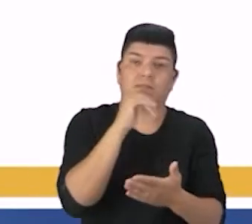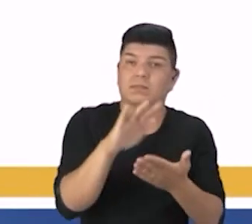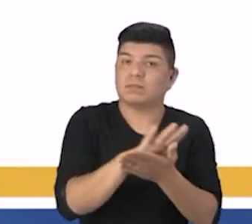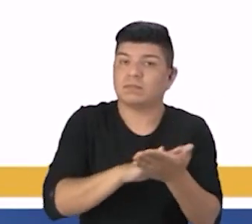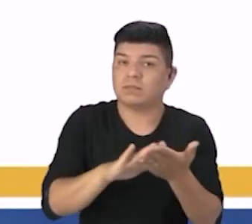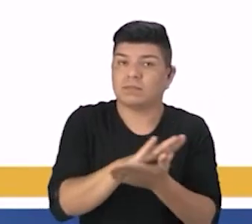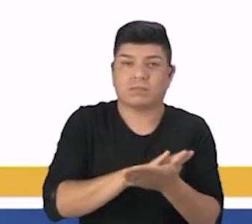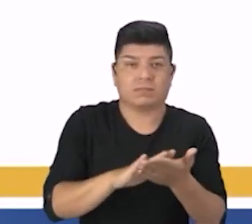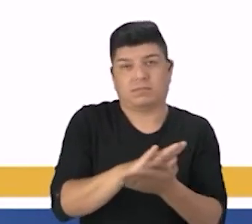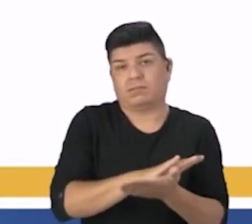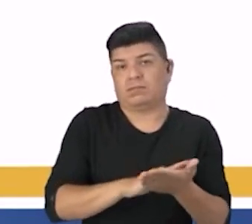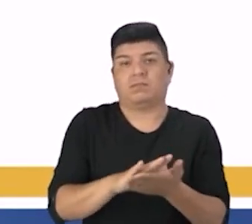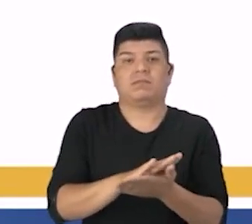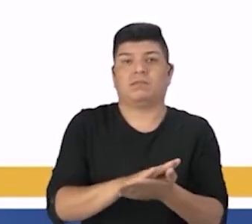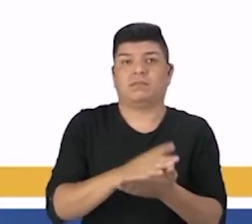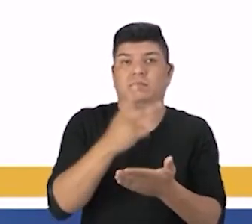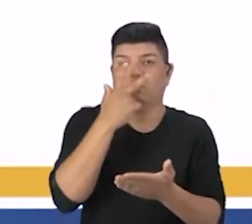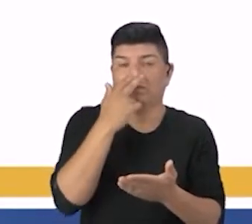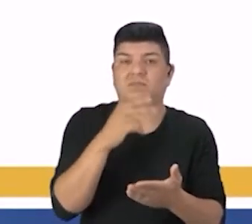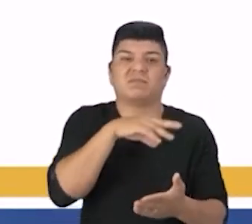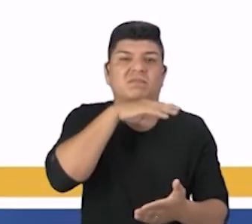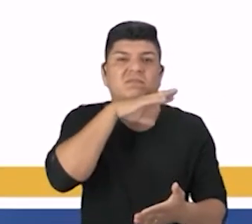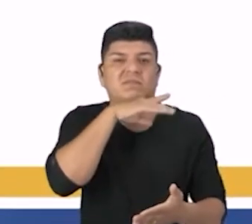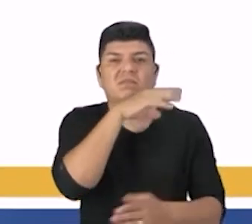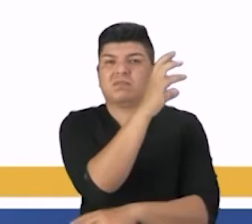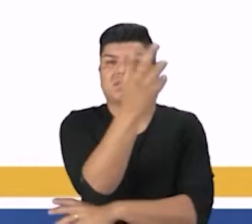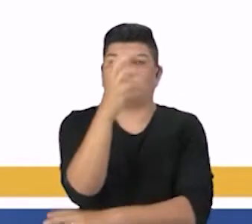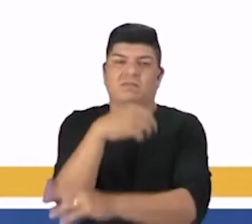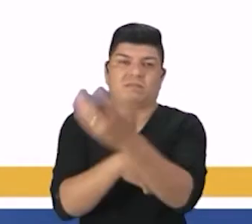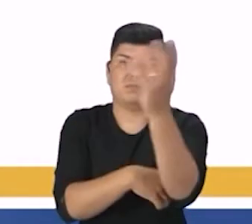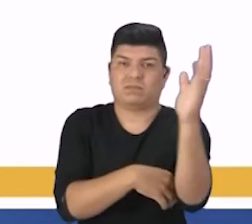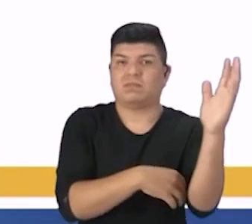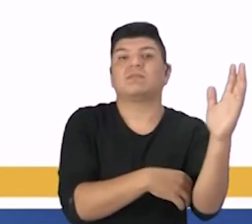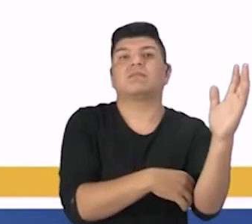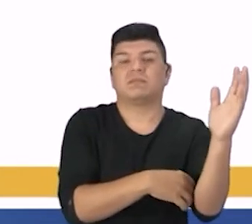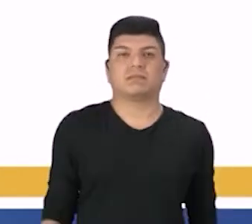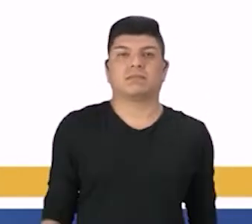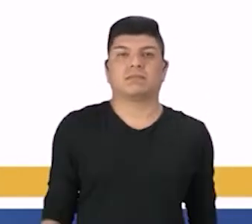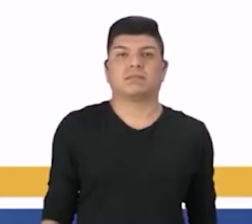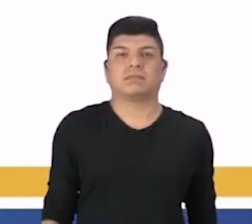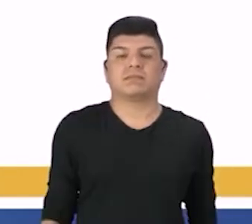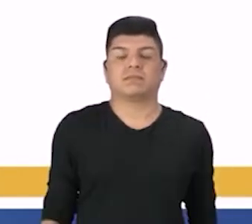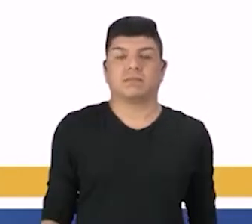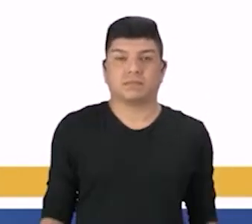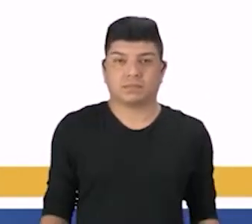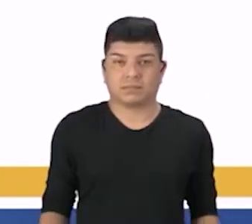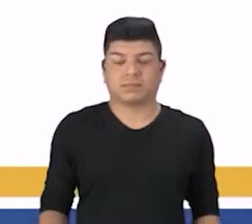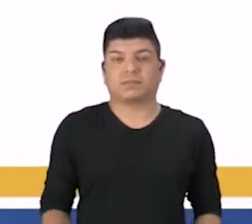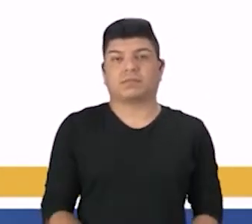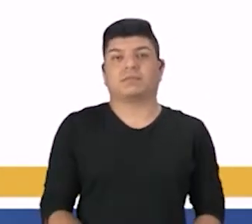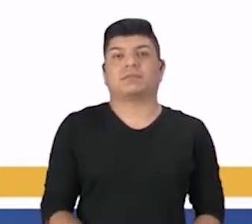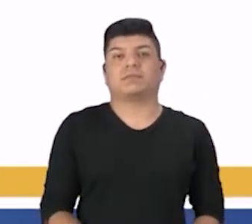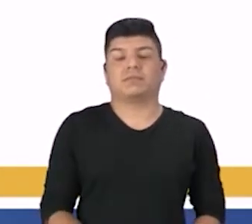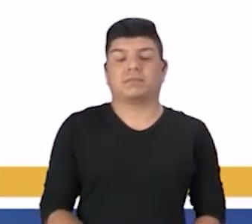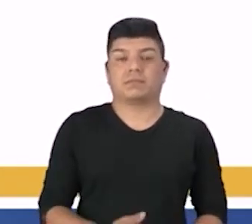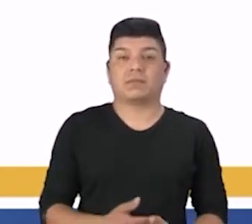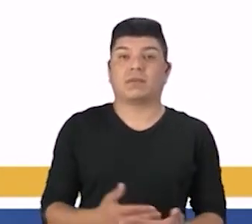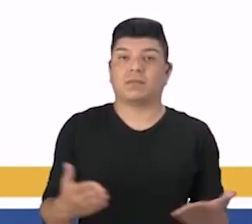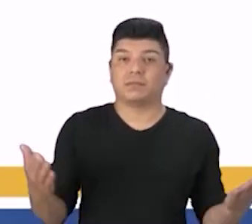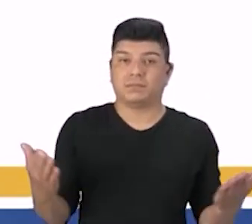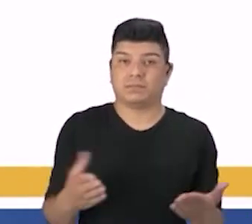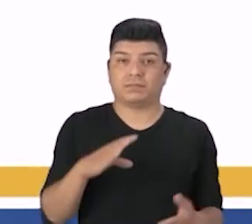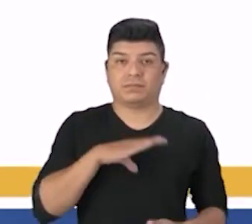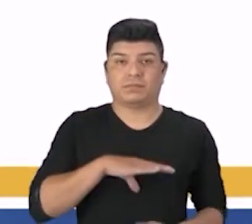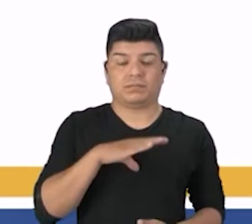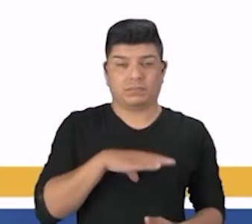e nem Shark de maneira que vem as aturar aquela área e comprometer as plantas e aí a gente entra uma questão